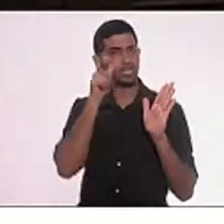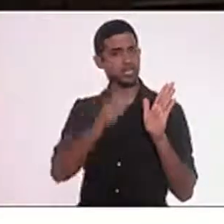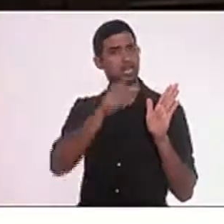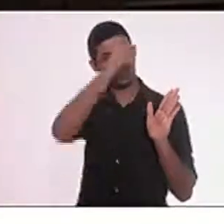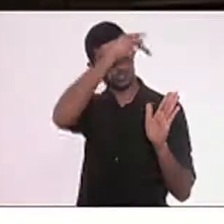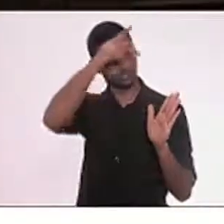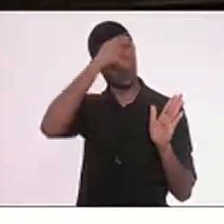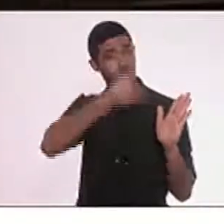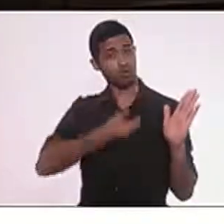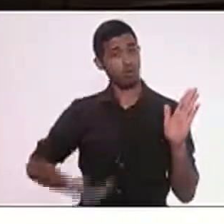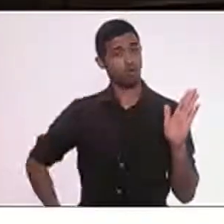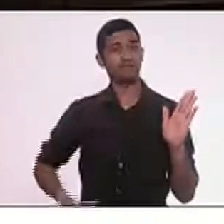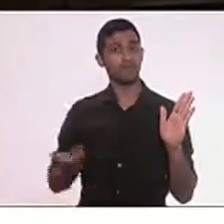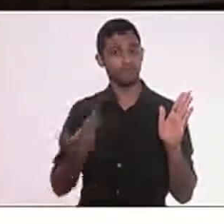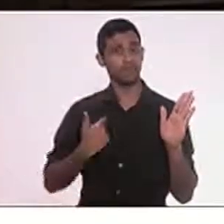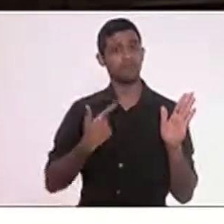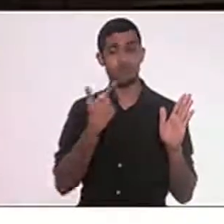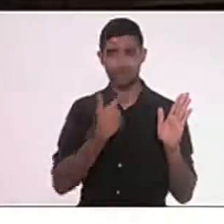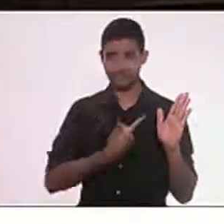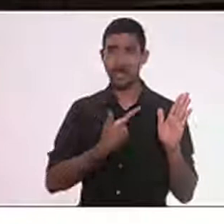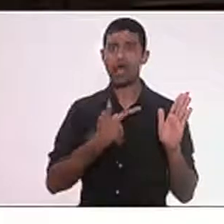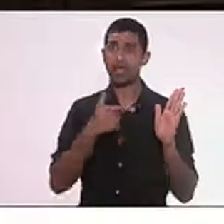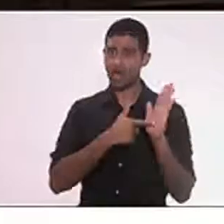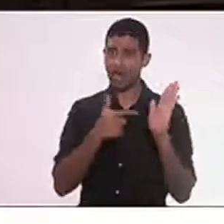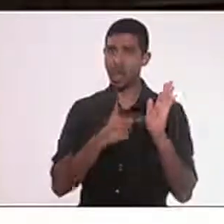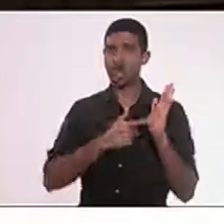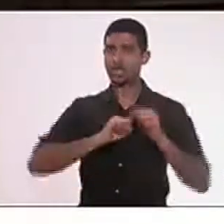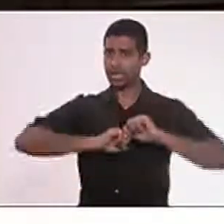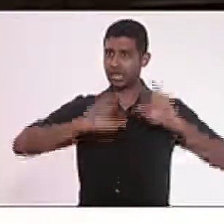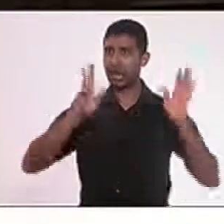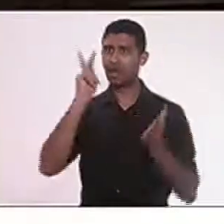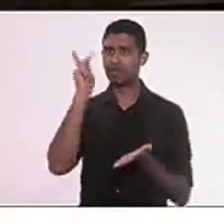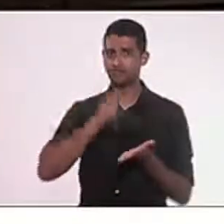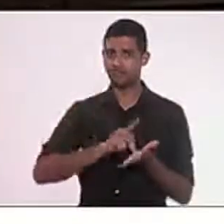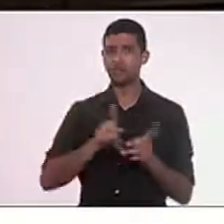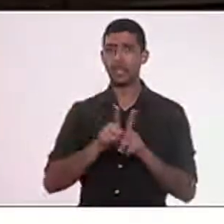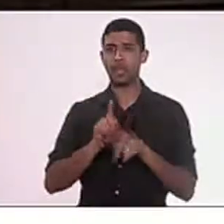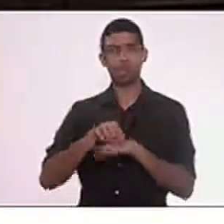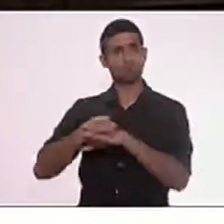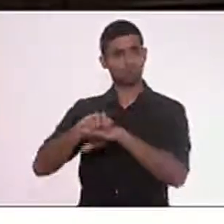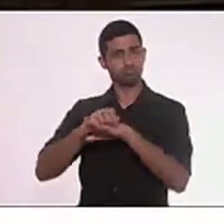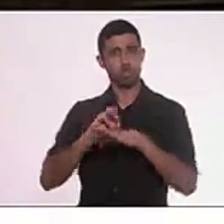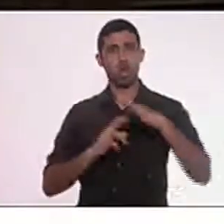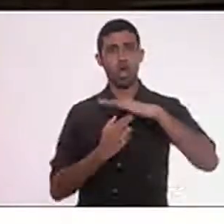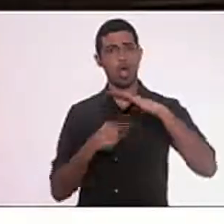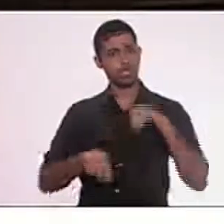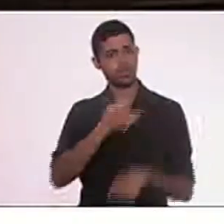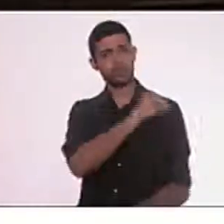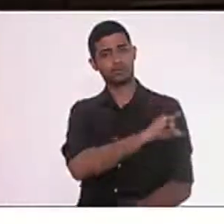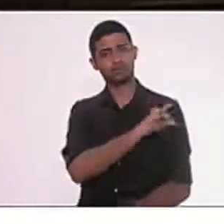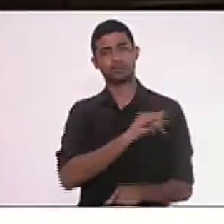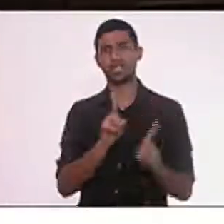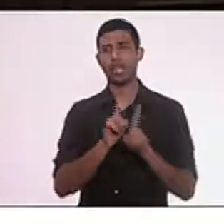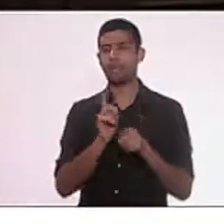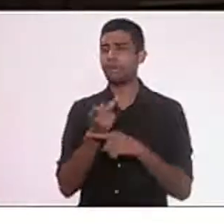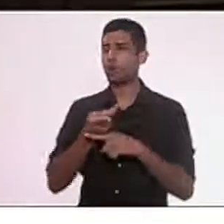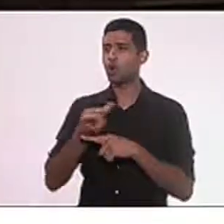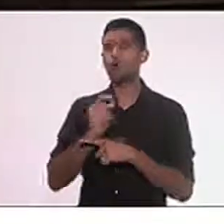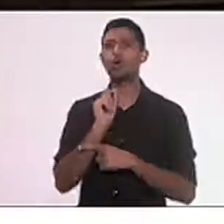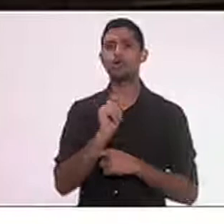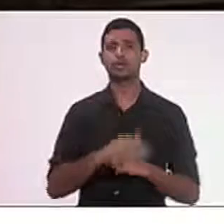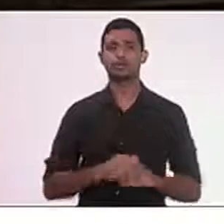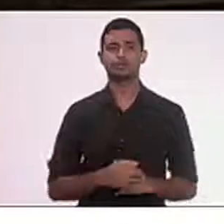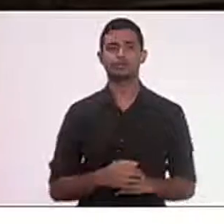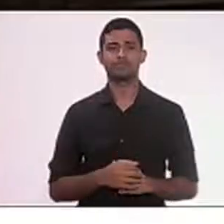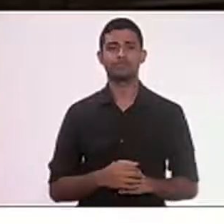público, porque busca afirmar a transparência da gestão dos transportes rodoviários no Rio de Janeiro e busca afirmar, inclusive,